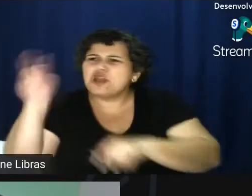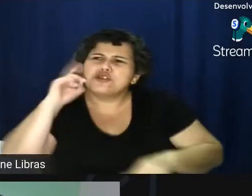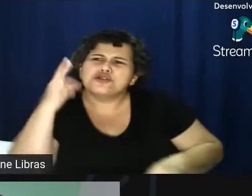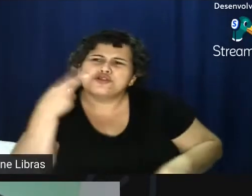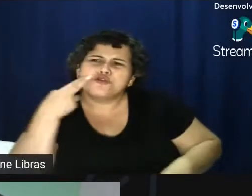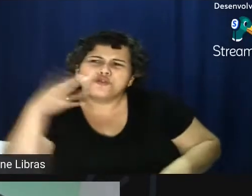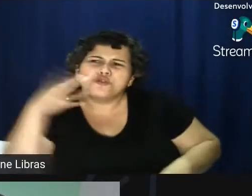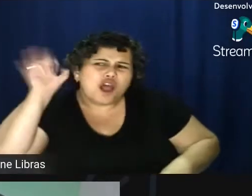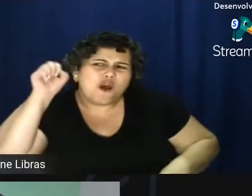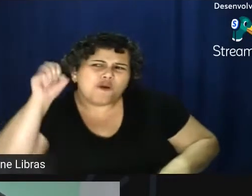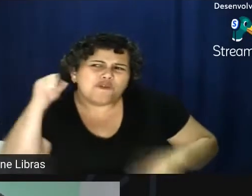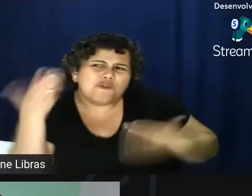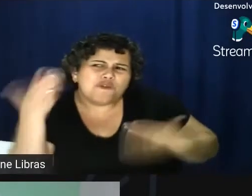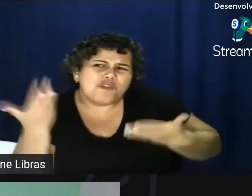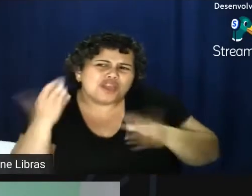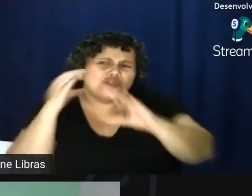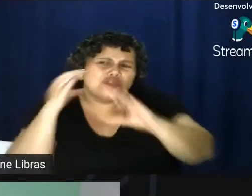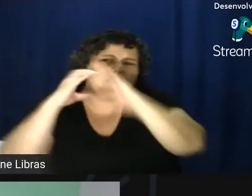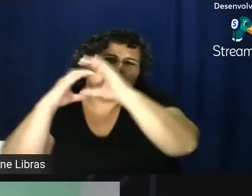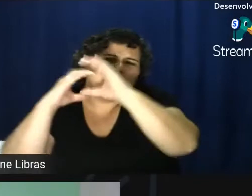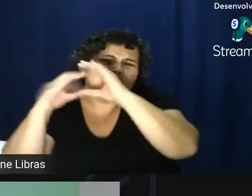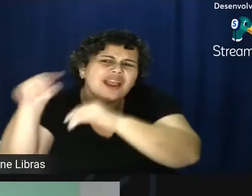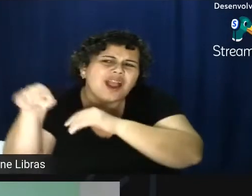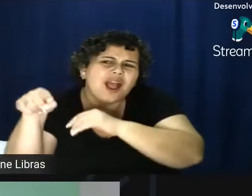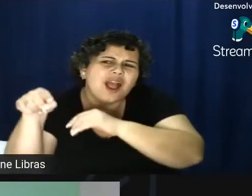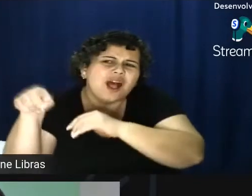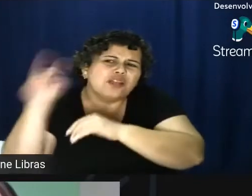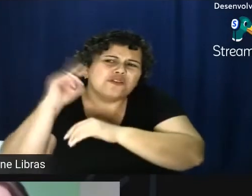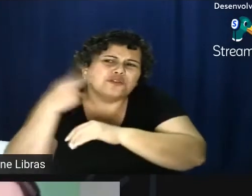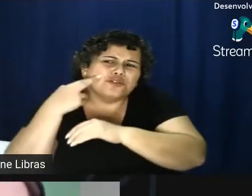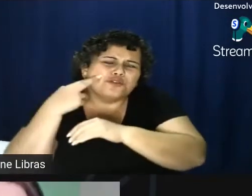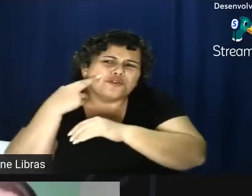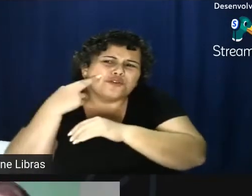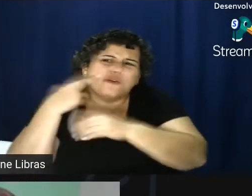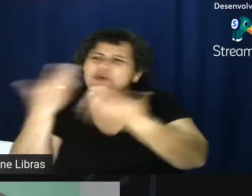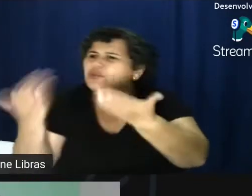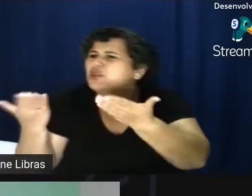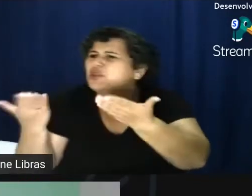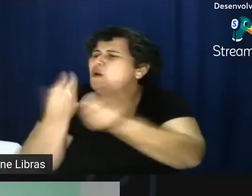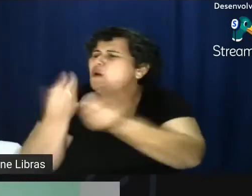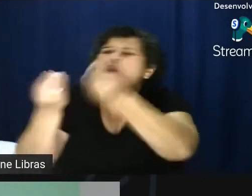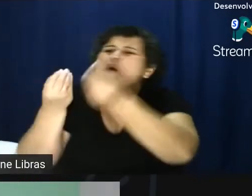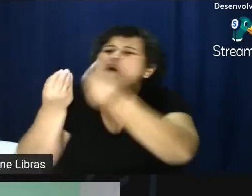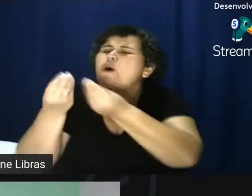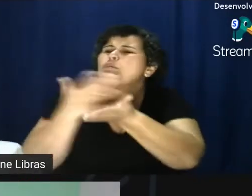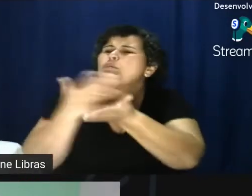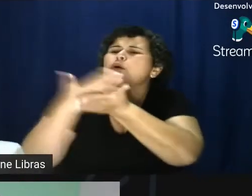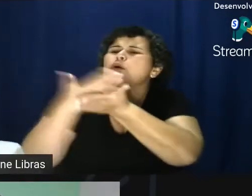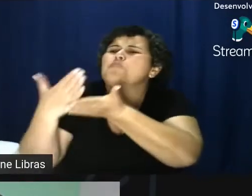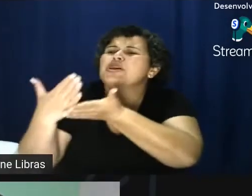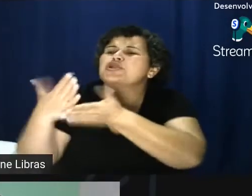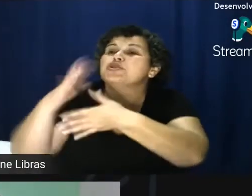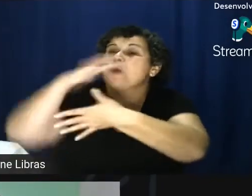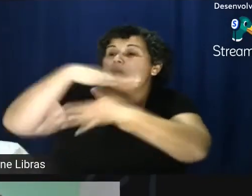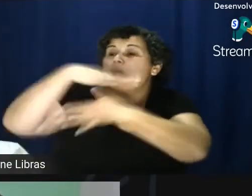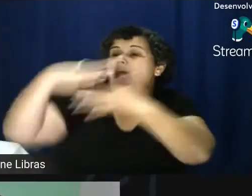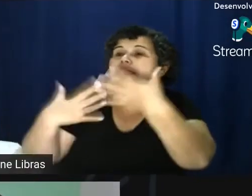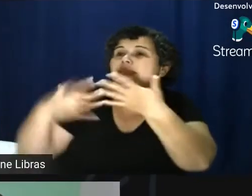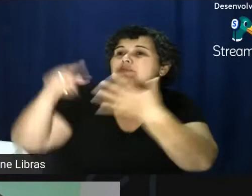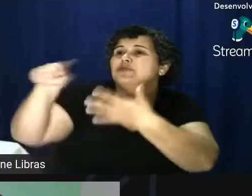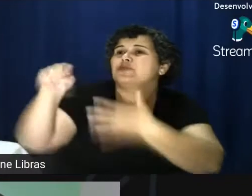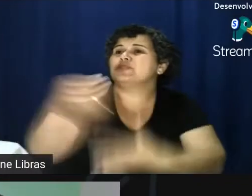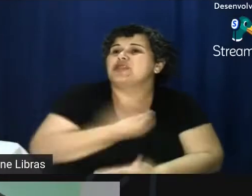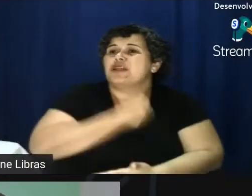com surdo? Sinaliza, mais sinaliza do que fala. Como que começou essa questão da Libras para você? Você tem algum familiar